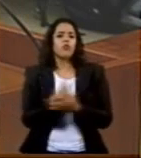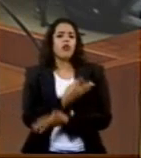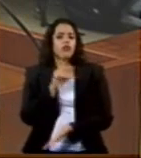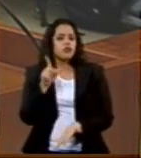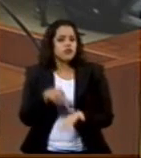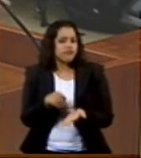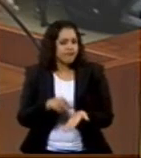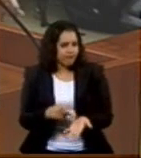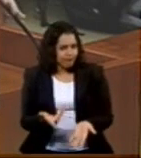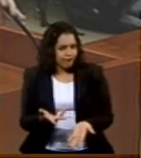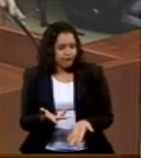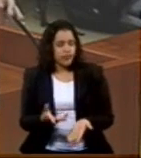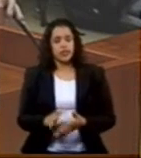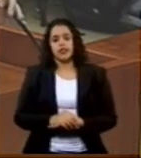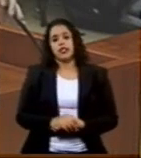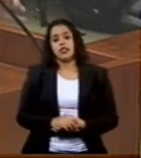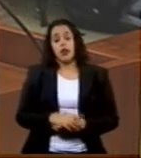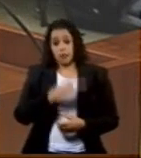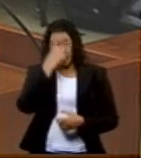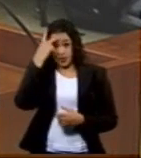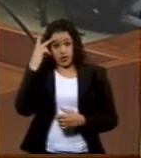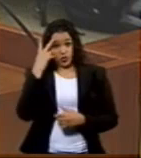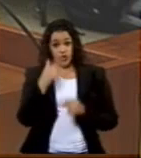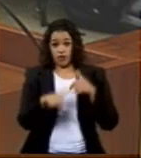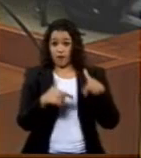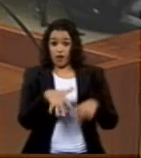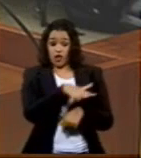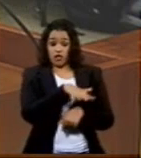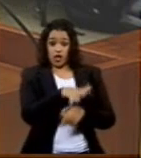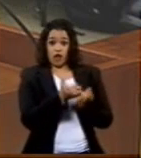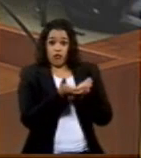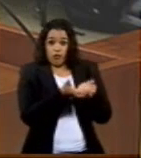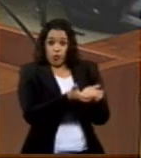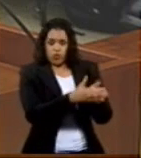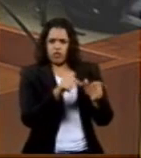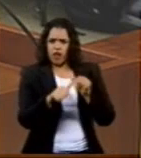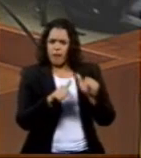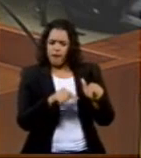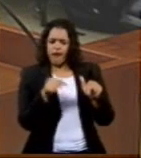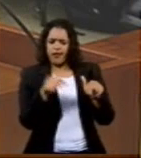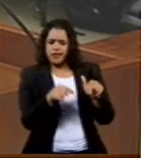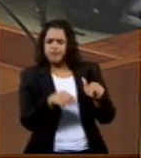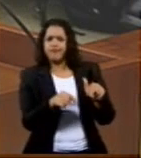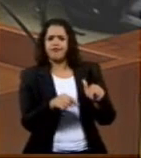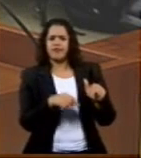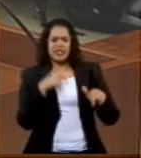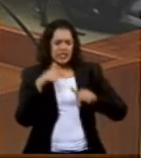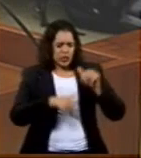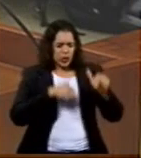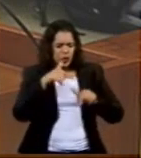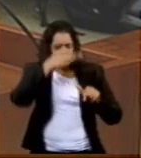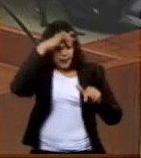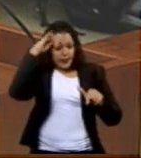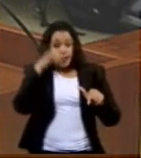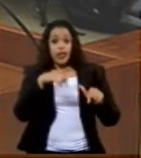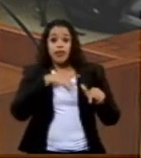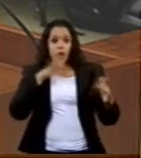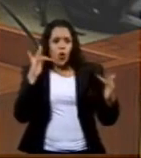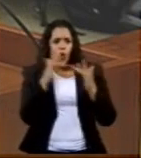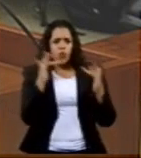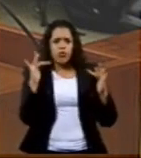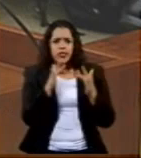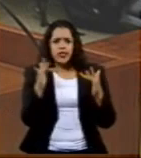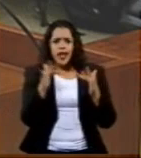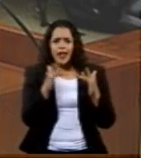uma vez que os trabalhadores portuários avulsos laboram no porto e em contato direto com os